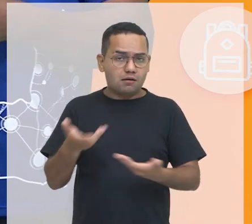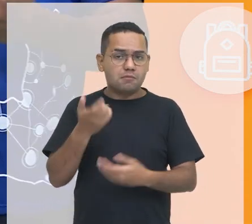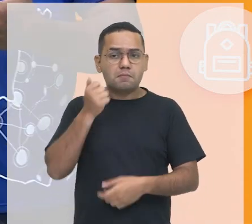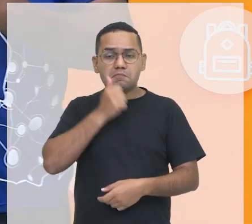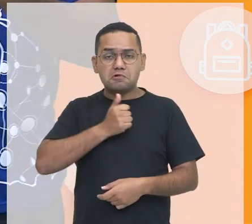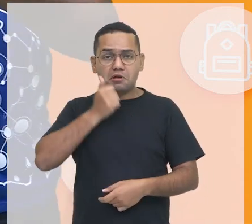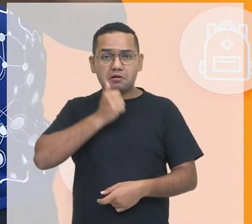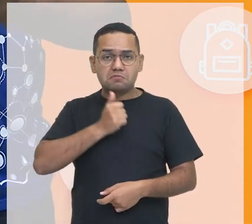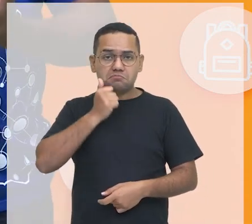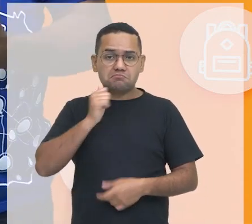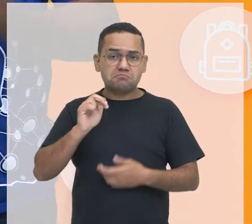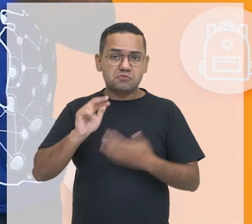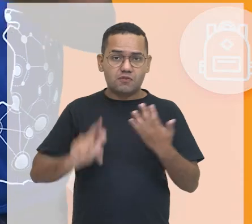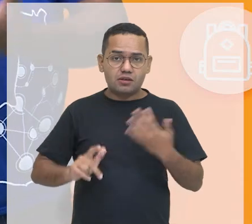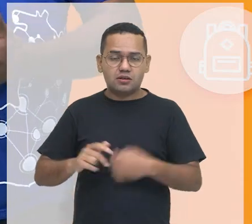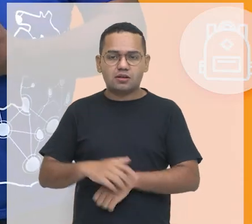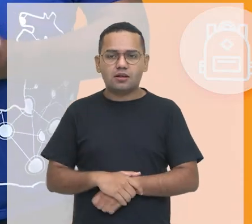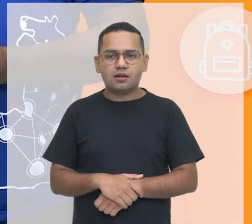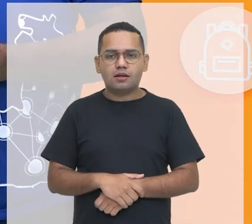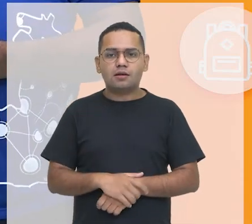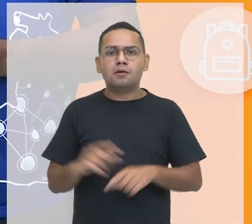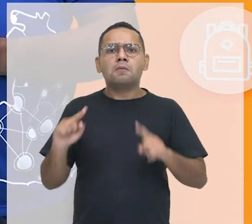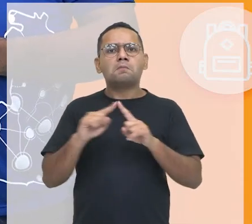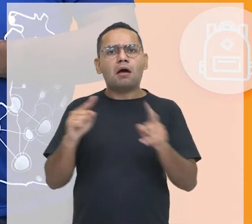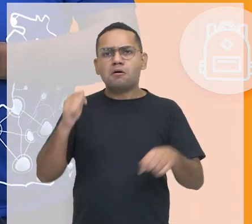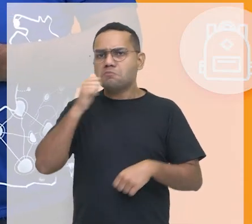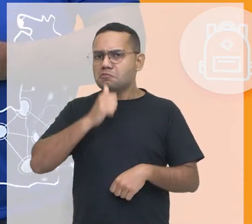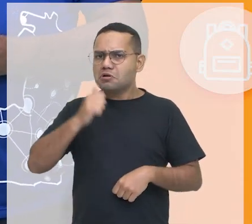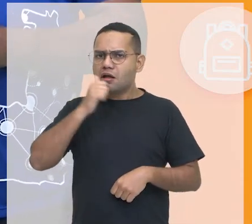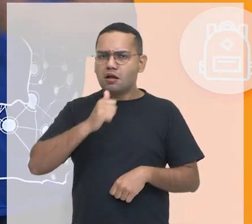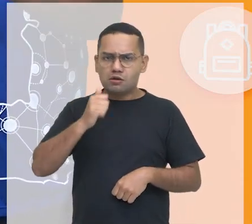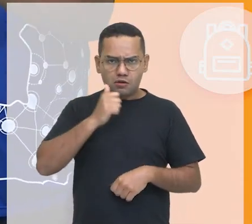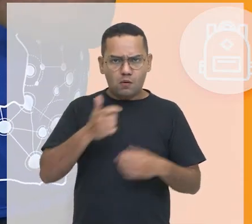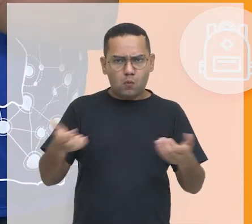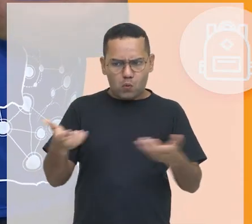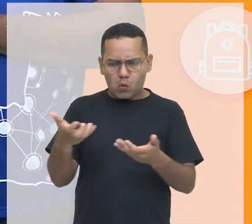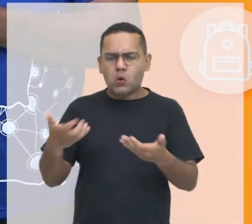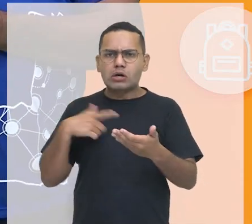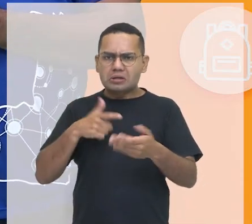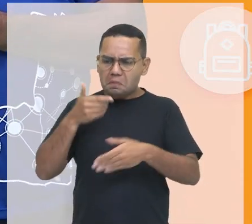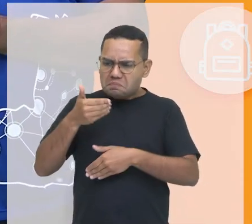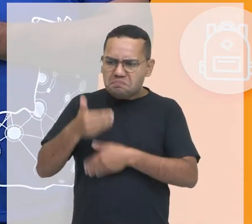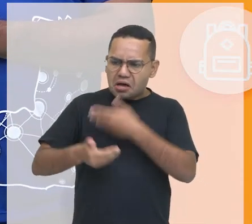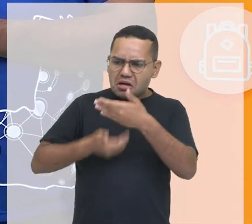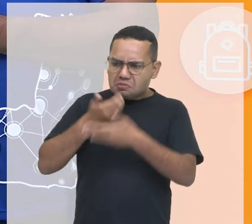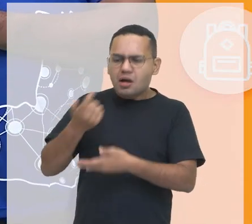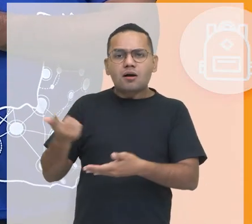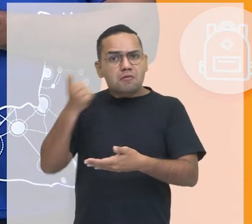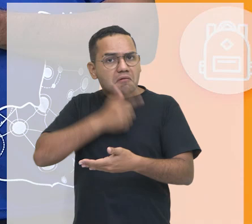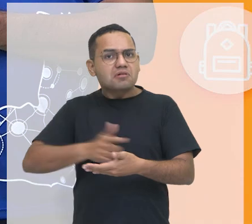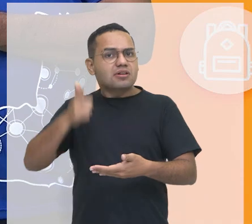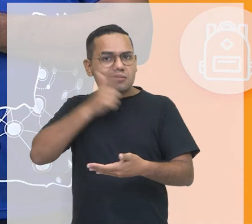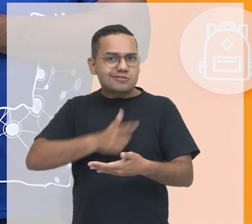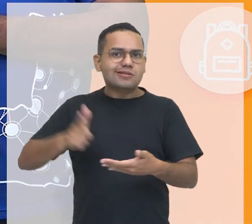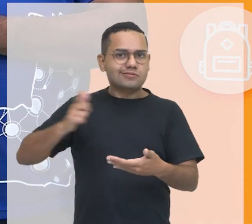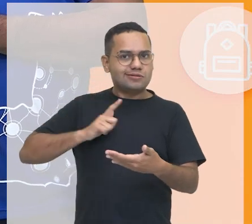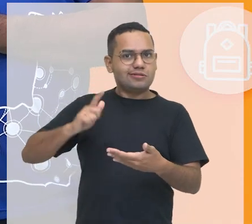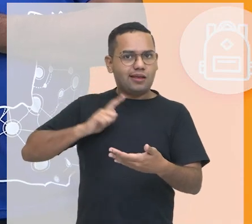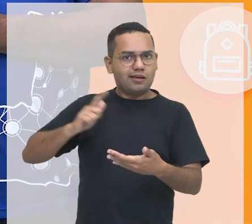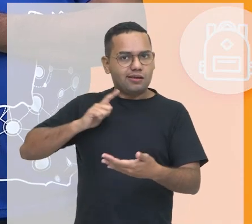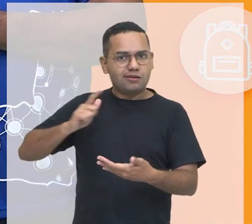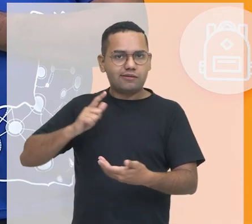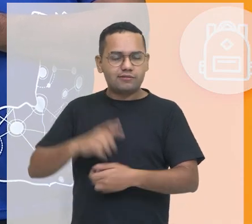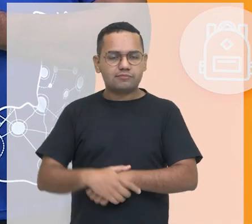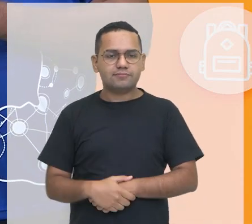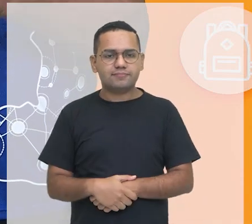As mulheres, né, que têm conquistando aos poucos seu espaço na sociedade. Né? Então, vamos ver aqui um pouco da história. Né? O histórico das mulheres, da